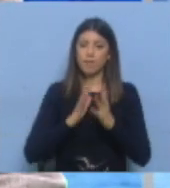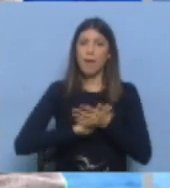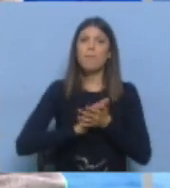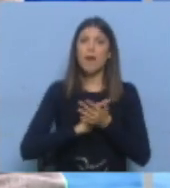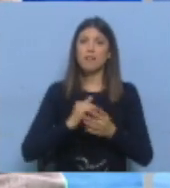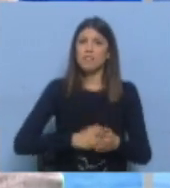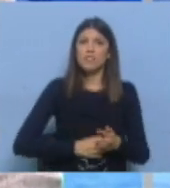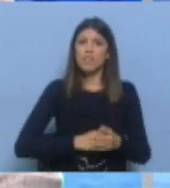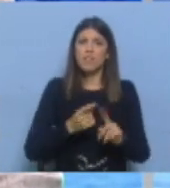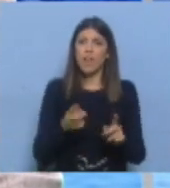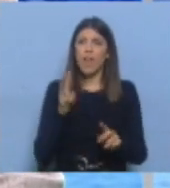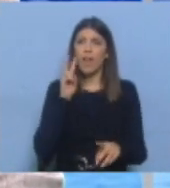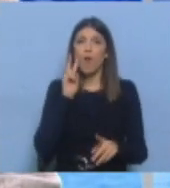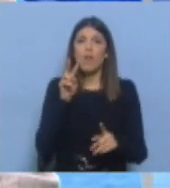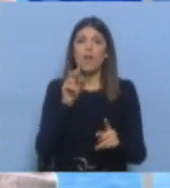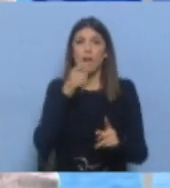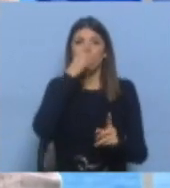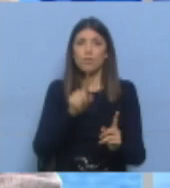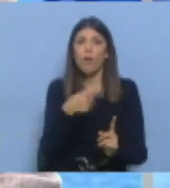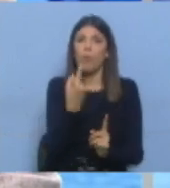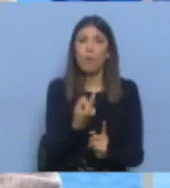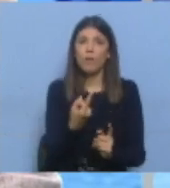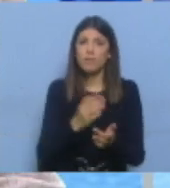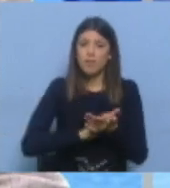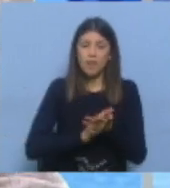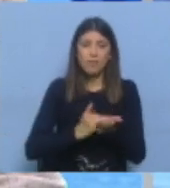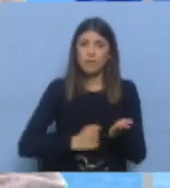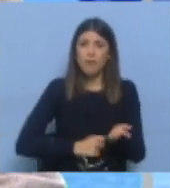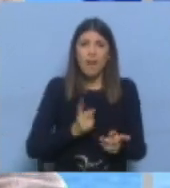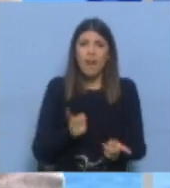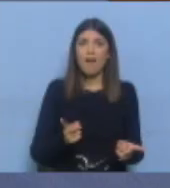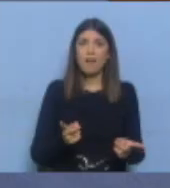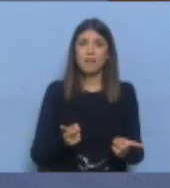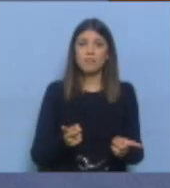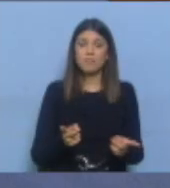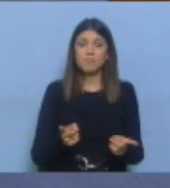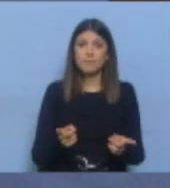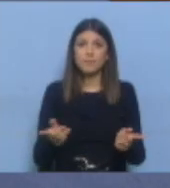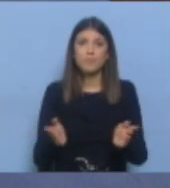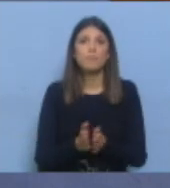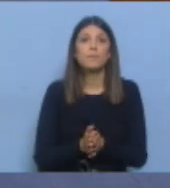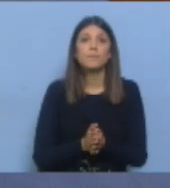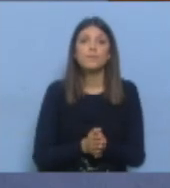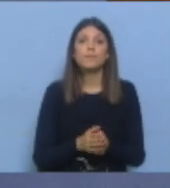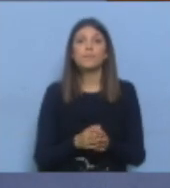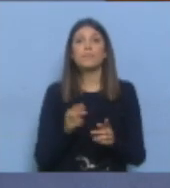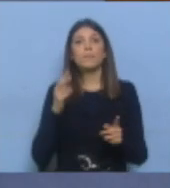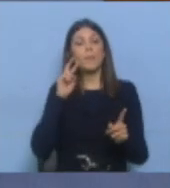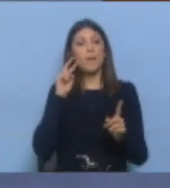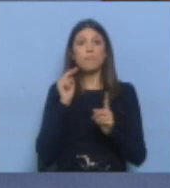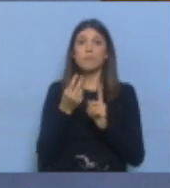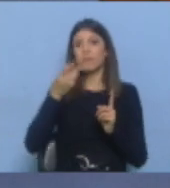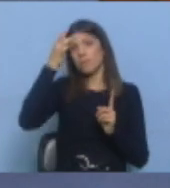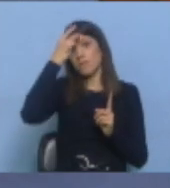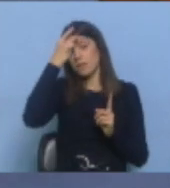de Jesus Cristo é um discurso e uma ação marcada pela realidade que o rodeia. Transcendendo, é certo, isso do ponto de vista de pensamento é